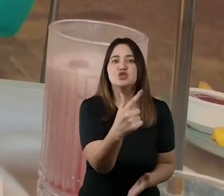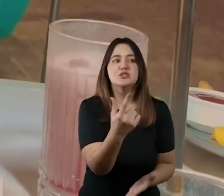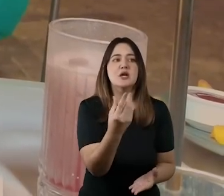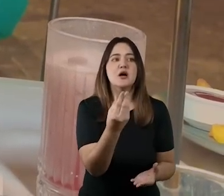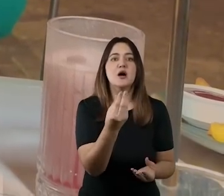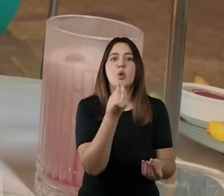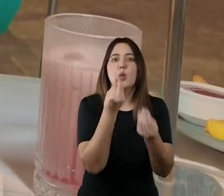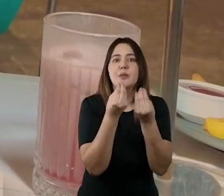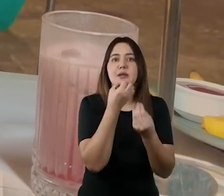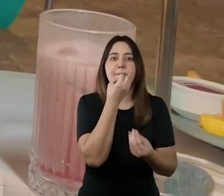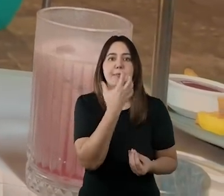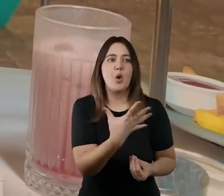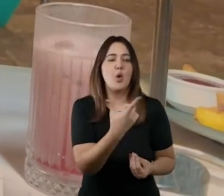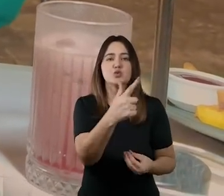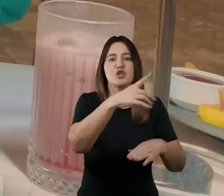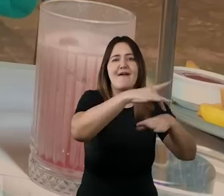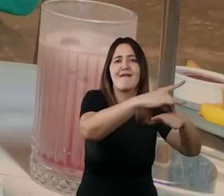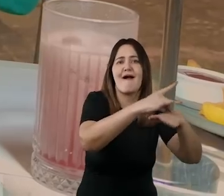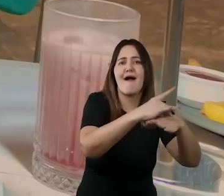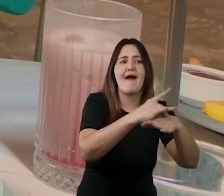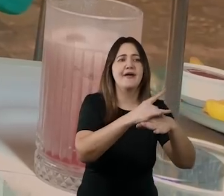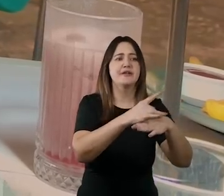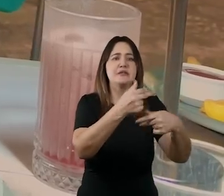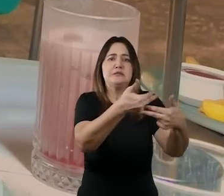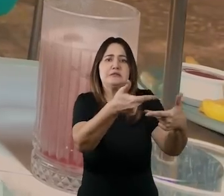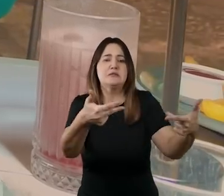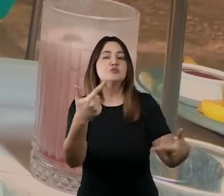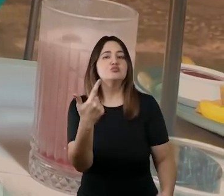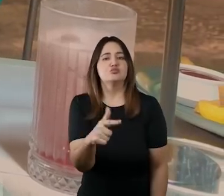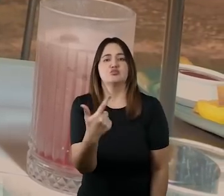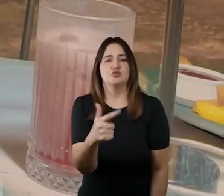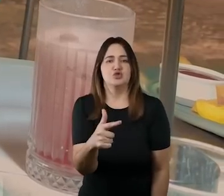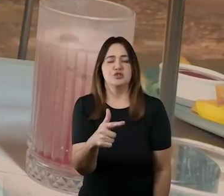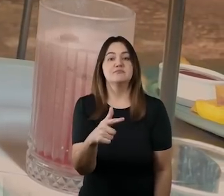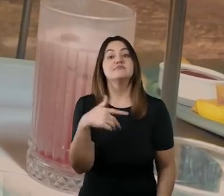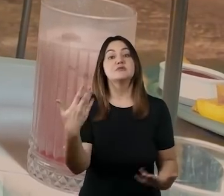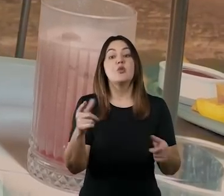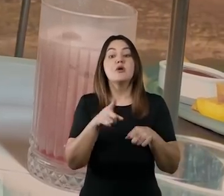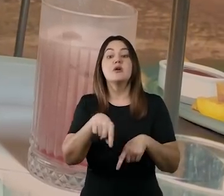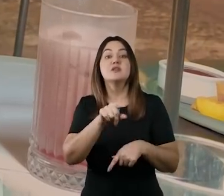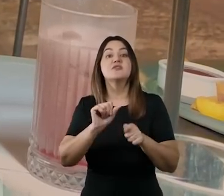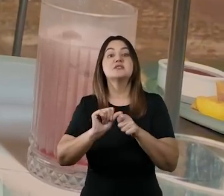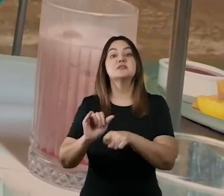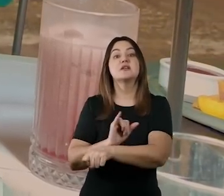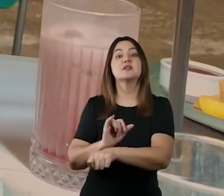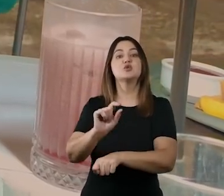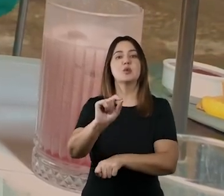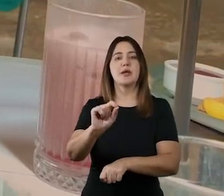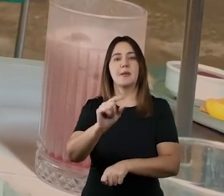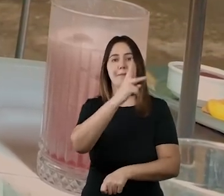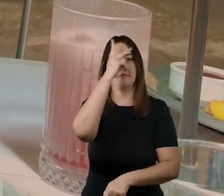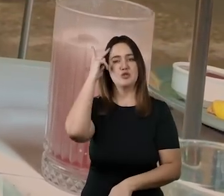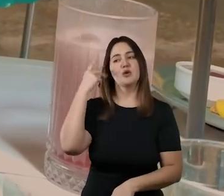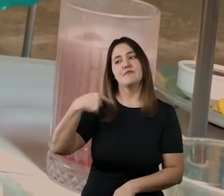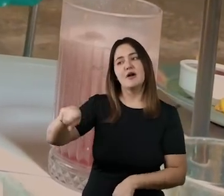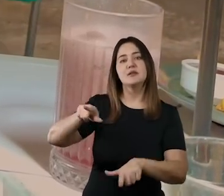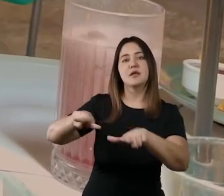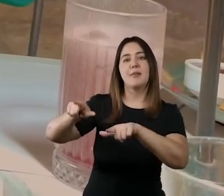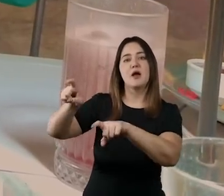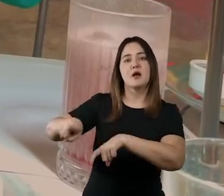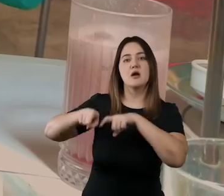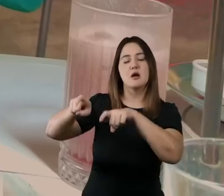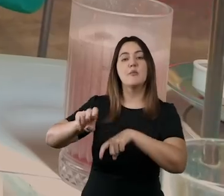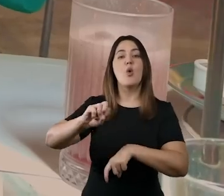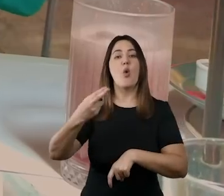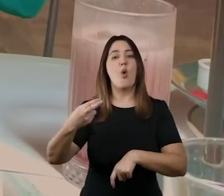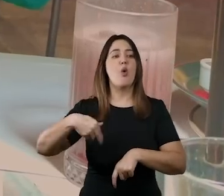não tinham muito o que comer, especialmente carne, outros alimentos mais sofisticados. Então o que eles faziam? Aqueles que iam trabalhar no campo ou até